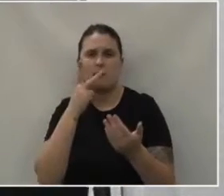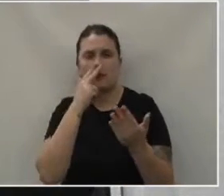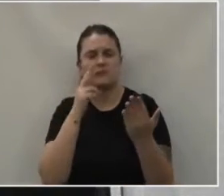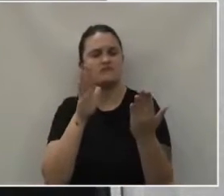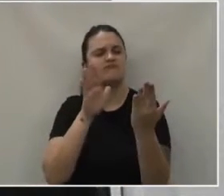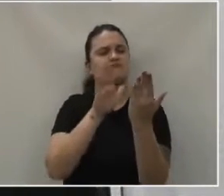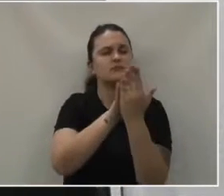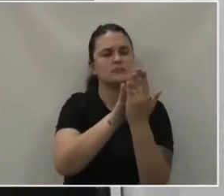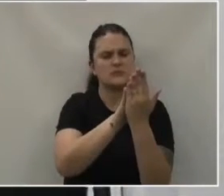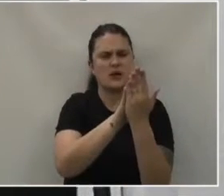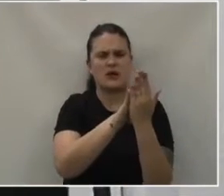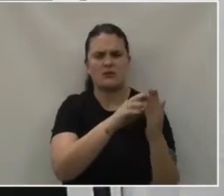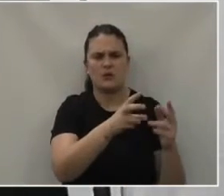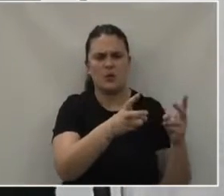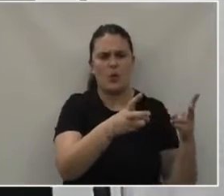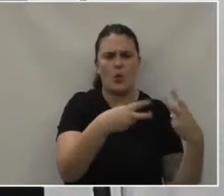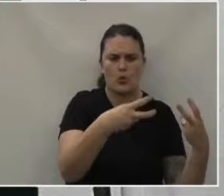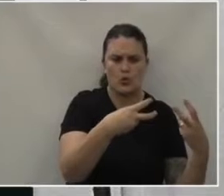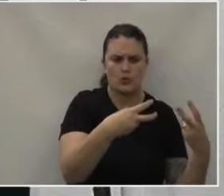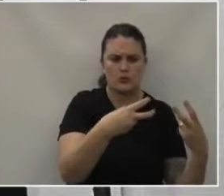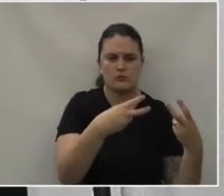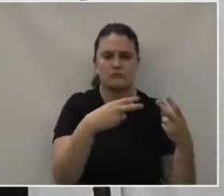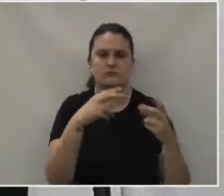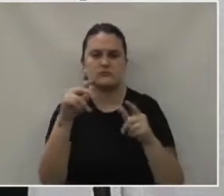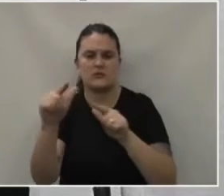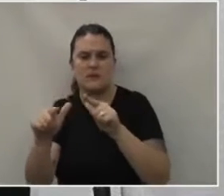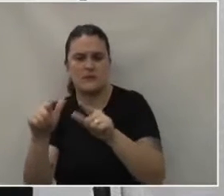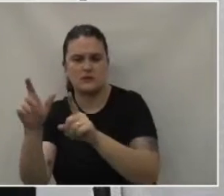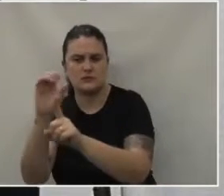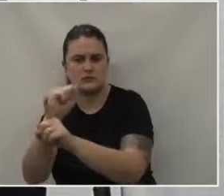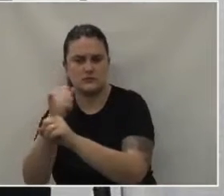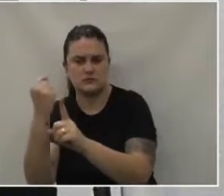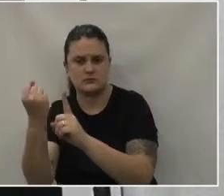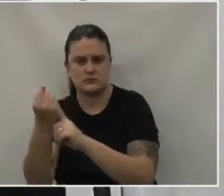confrontando o lucro e os serviços